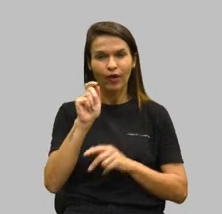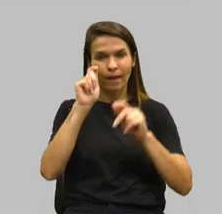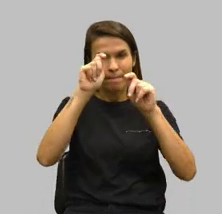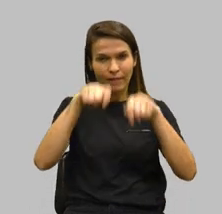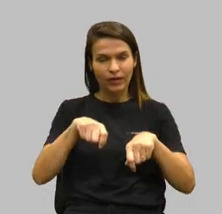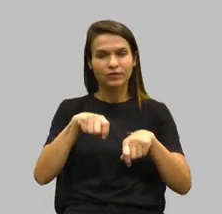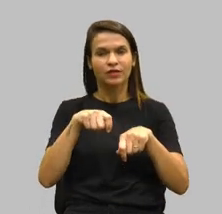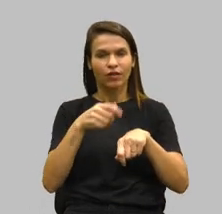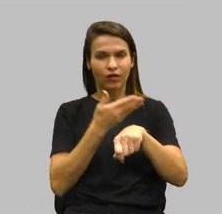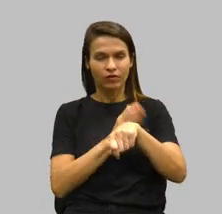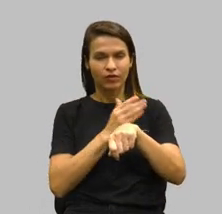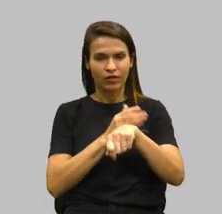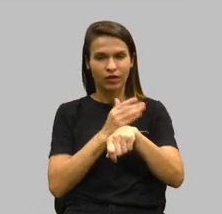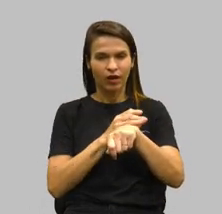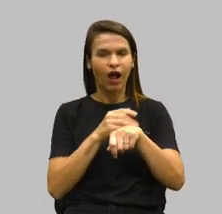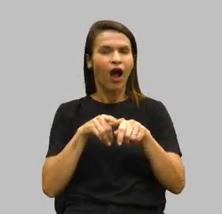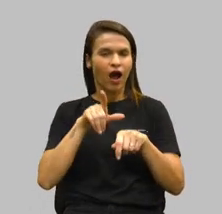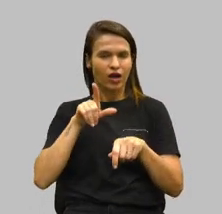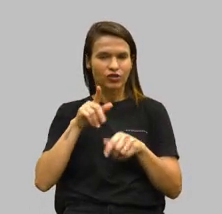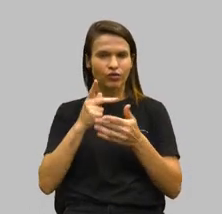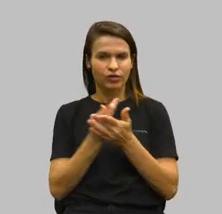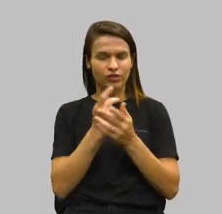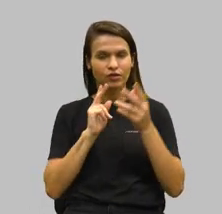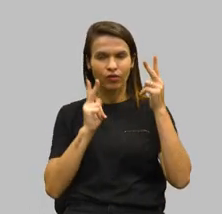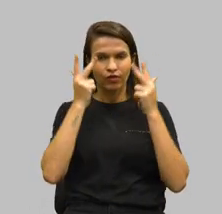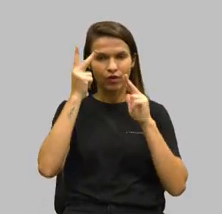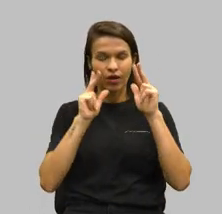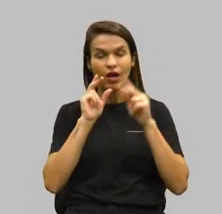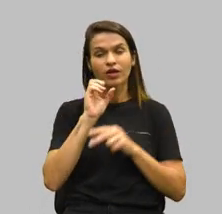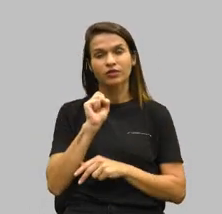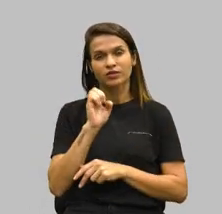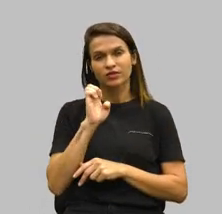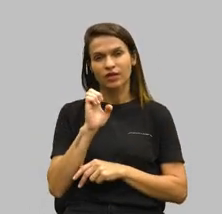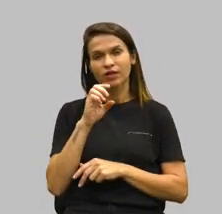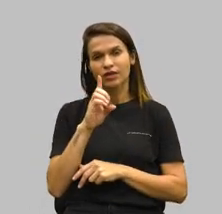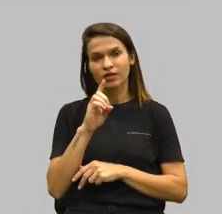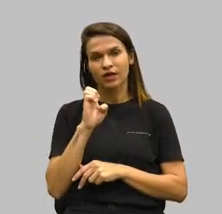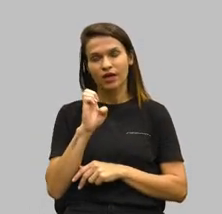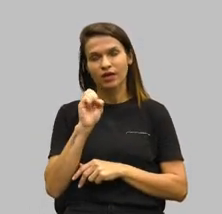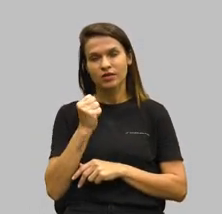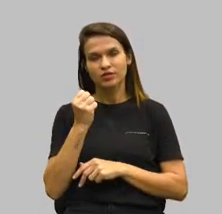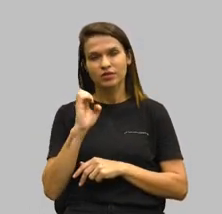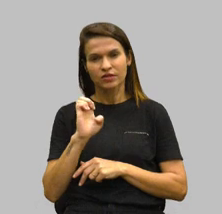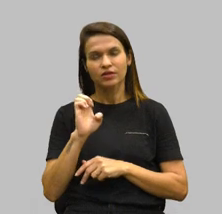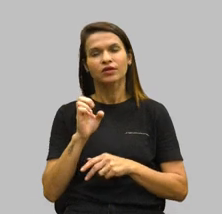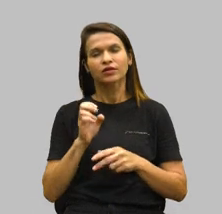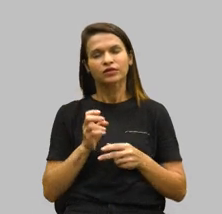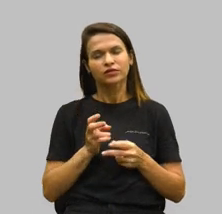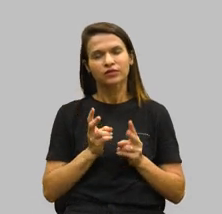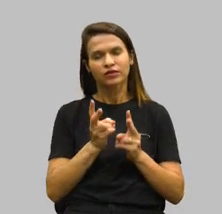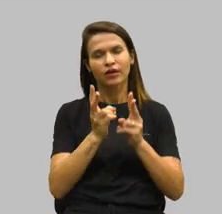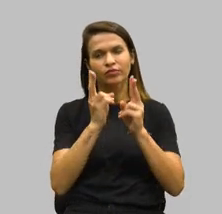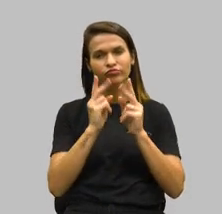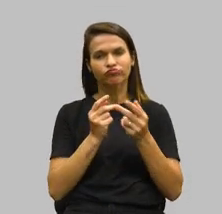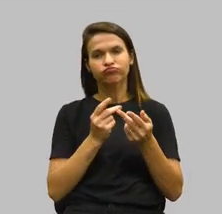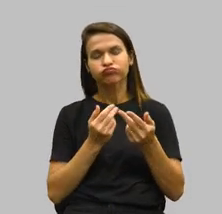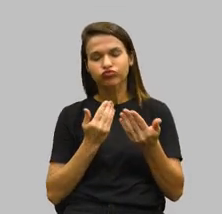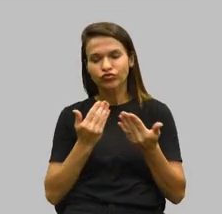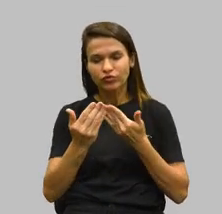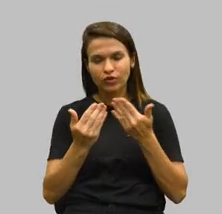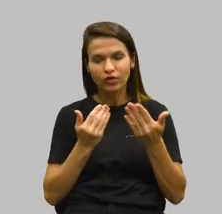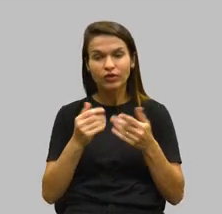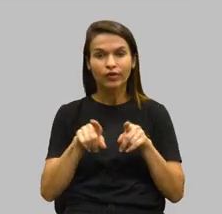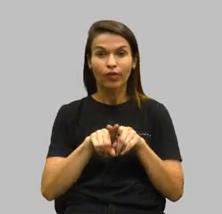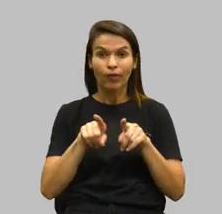na véspera do carnaval a cedes sempre promovendo o diálogo promovendo também a conscientização das pessoas sobre essa